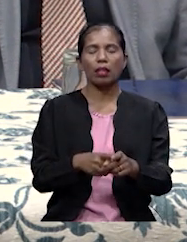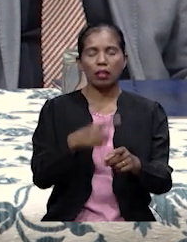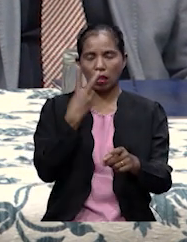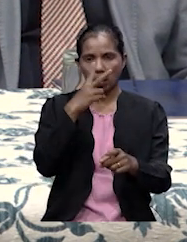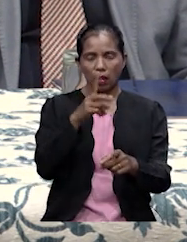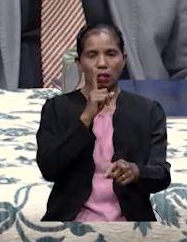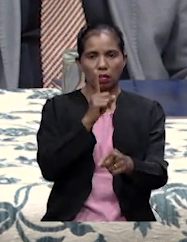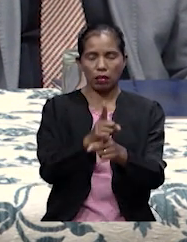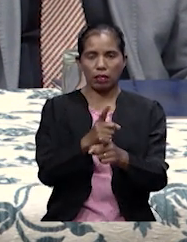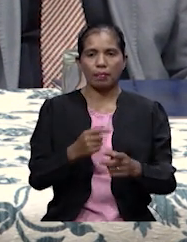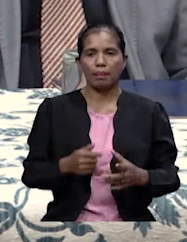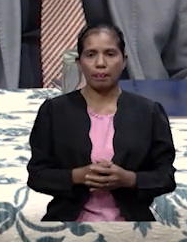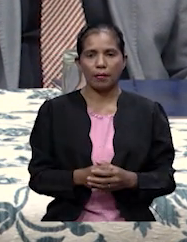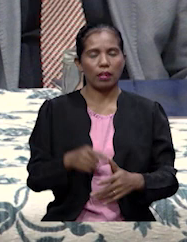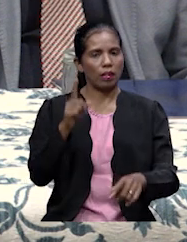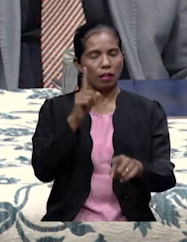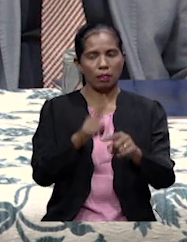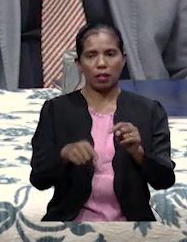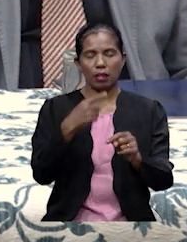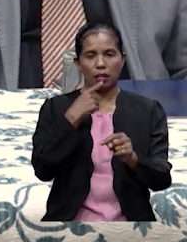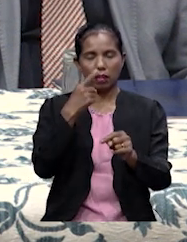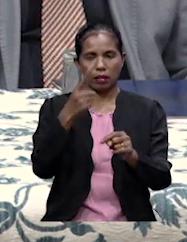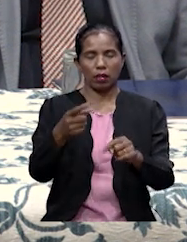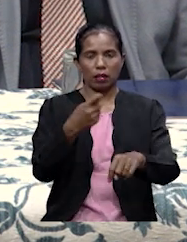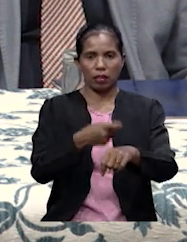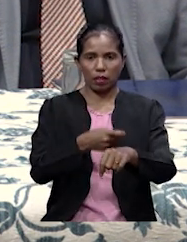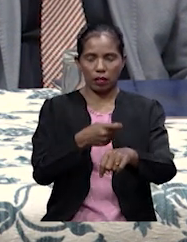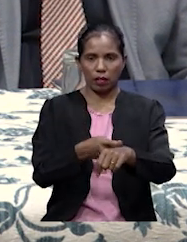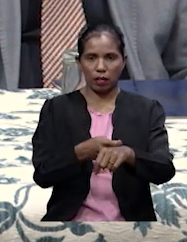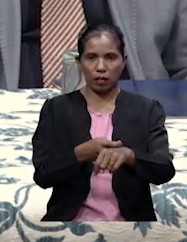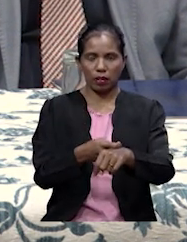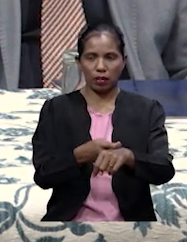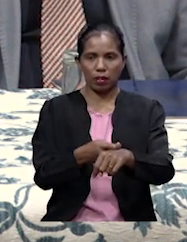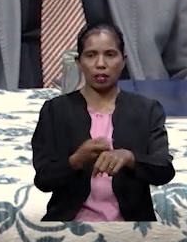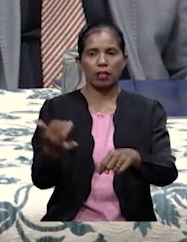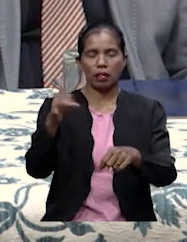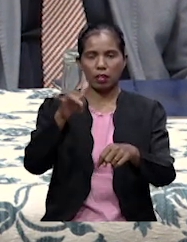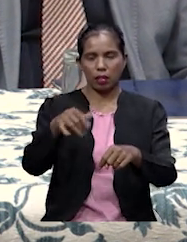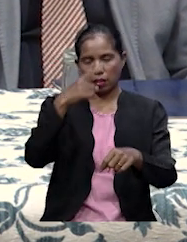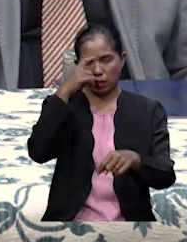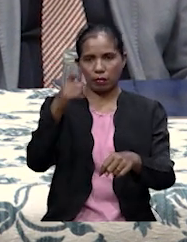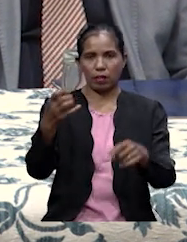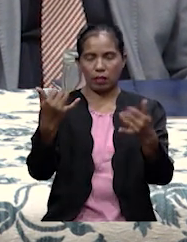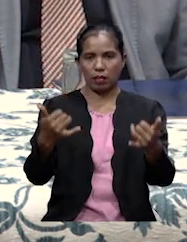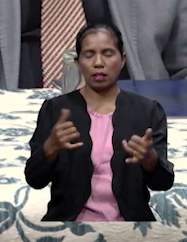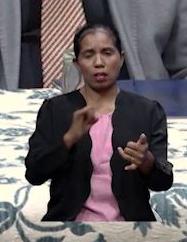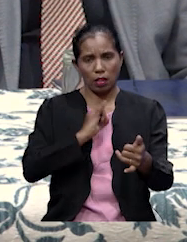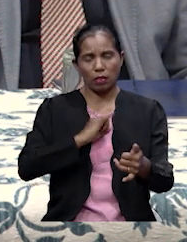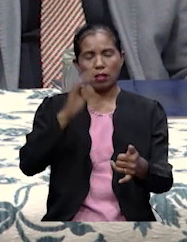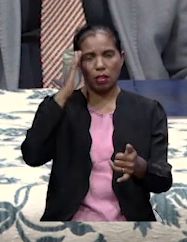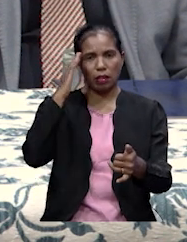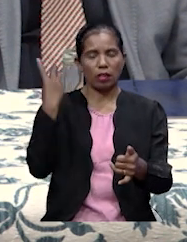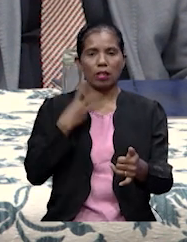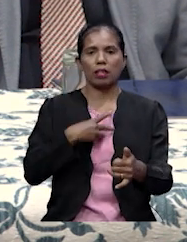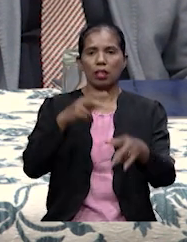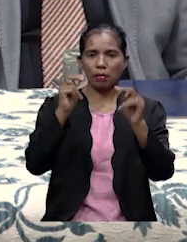maquija, la vele hatamba e a situação urgência sira, então ida nema a unui ita precisa